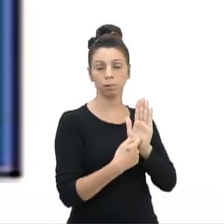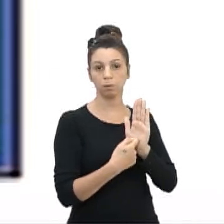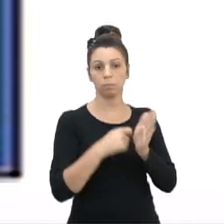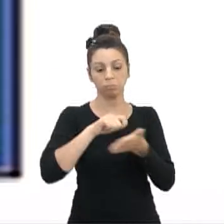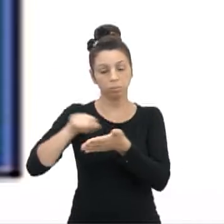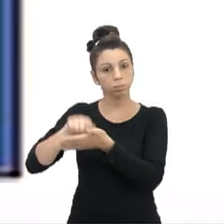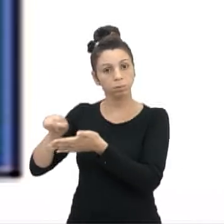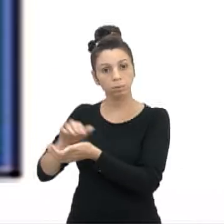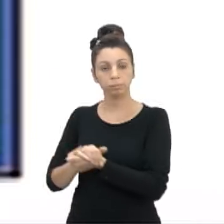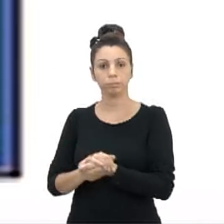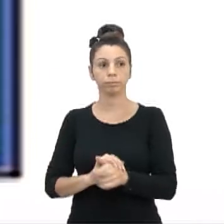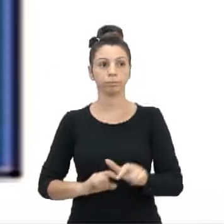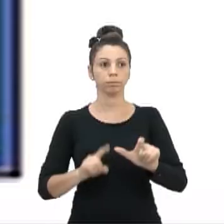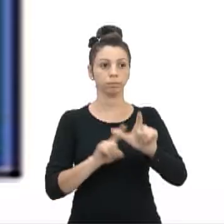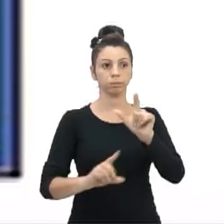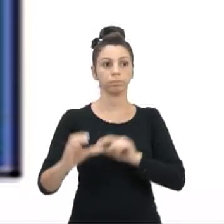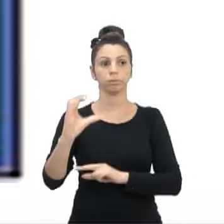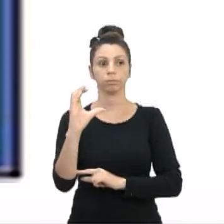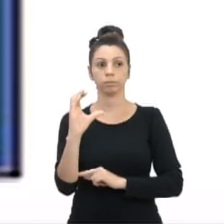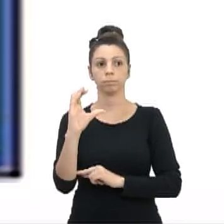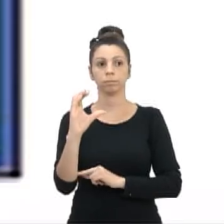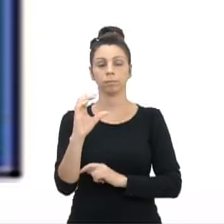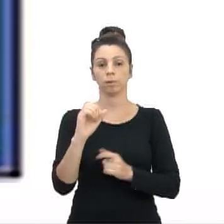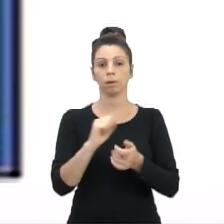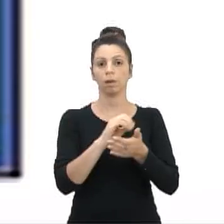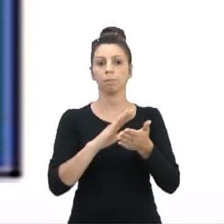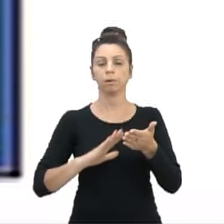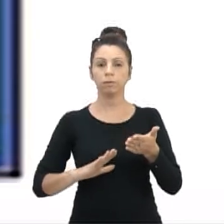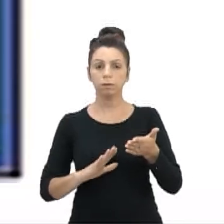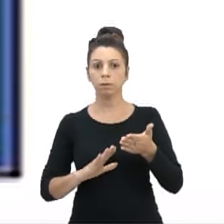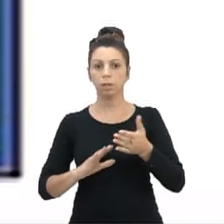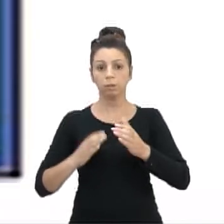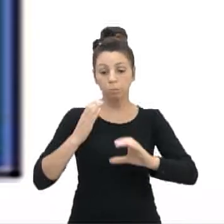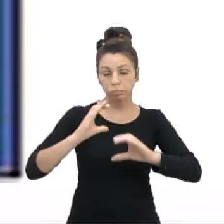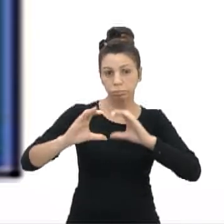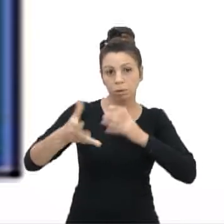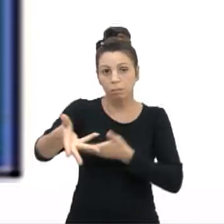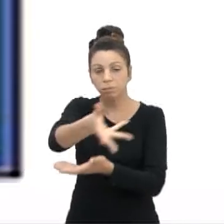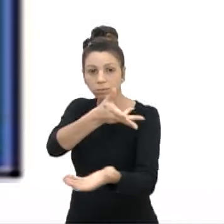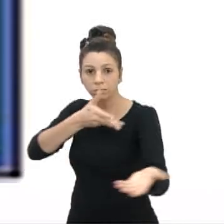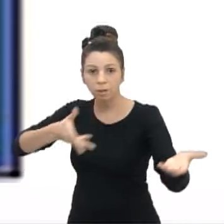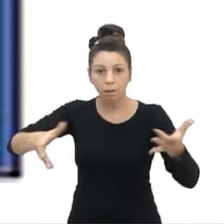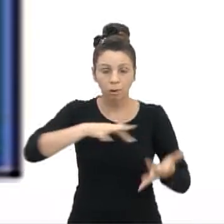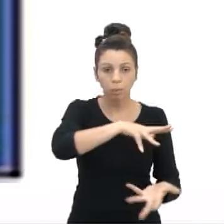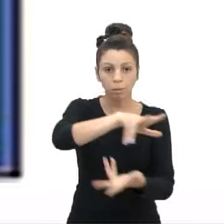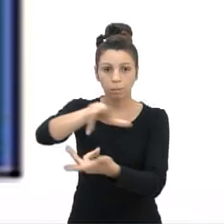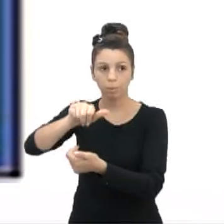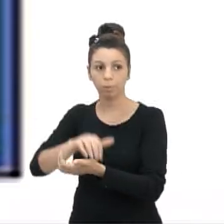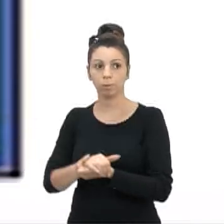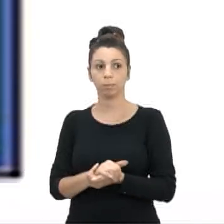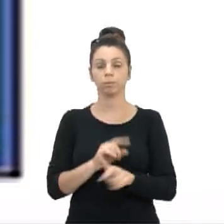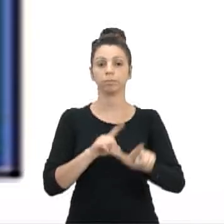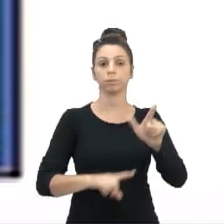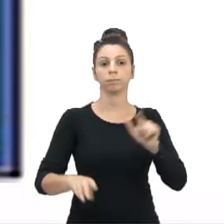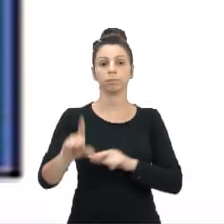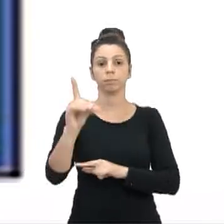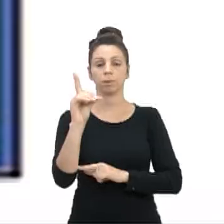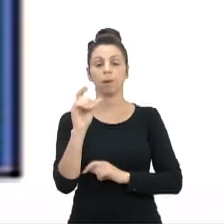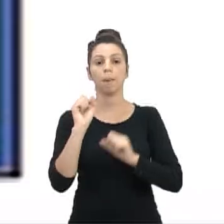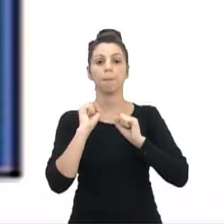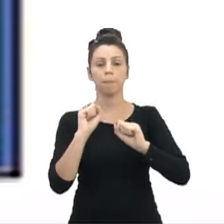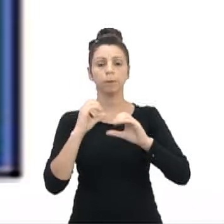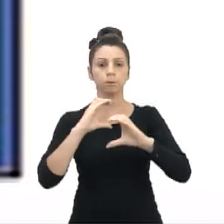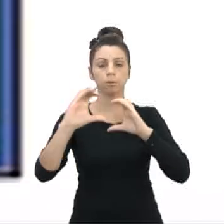as atividades interativas mais utilizadas no mundo? D, podem ser reproduzidos somente por meio